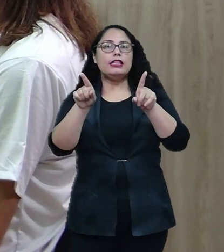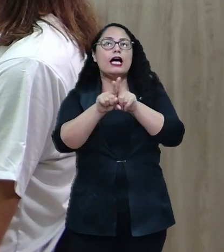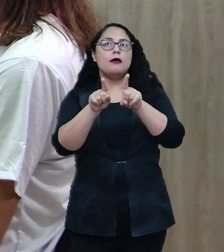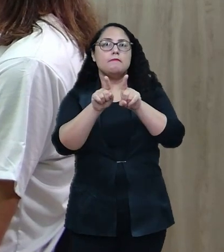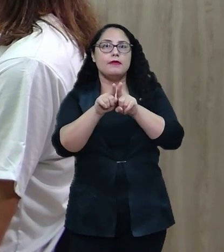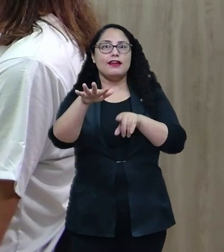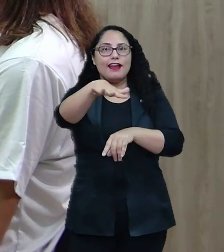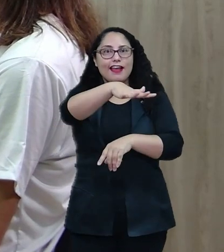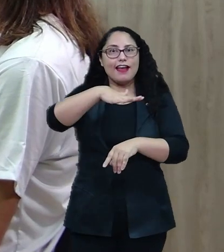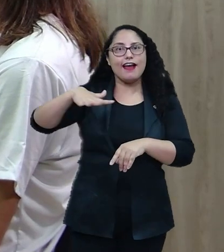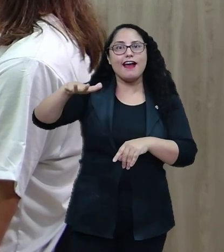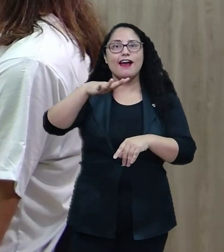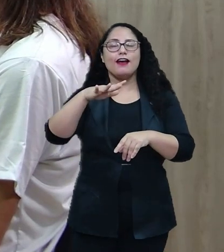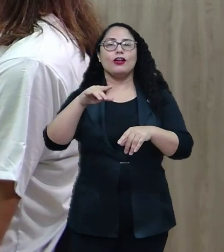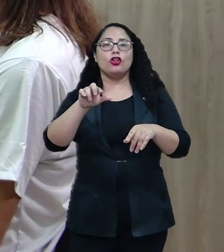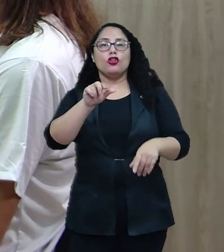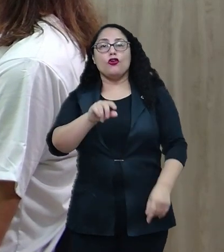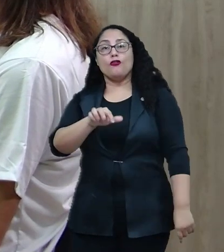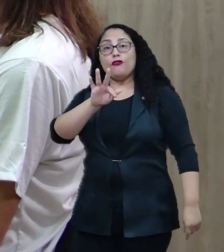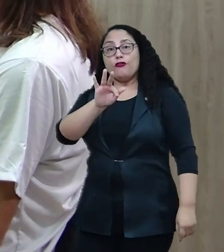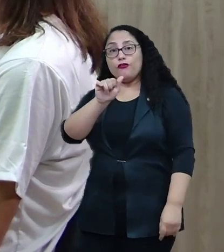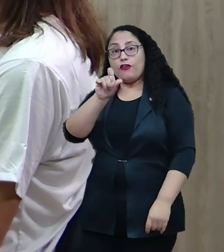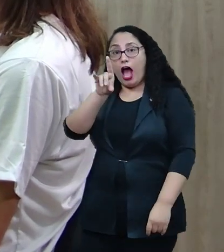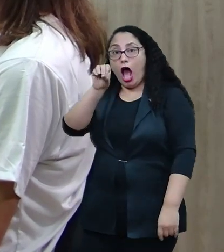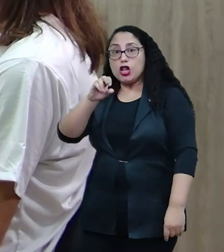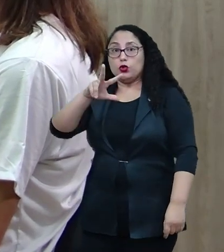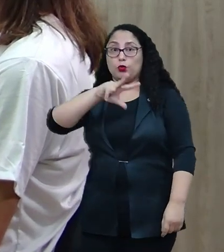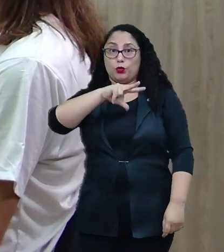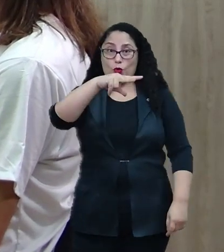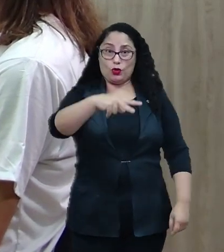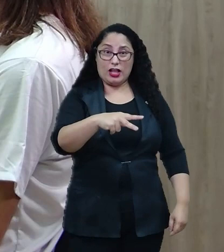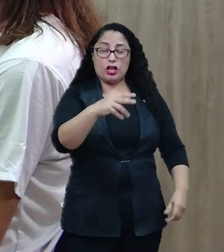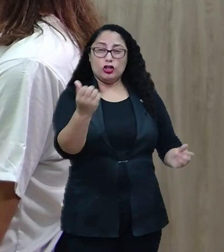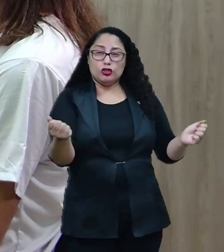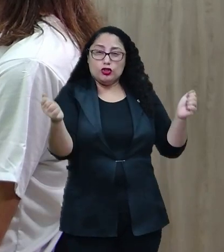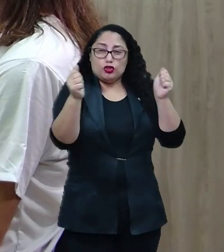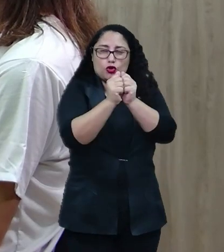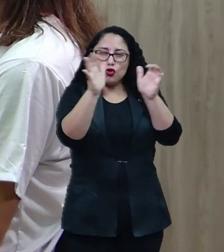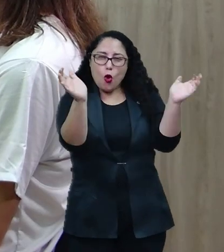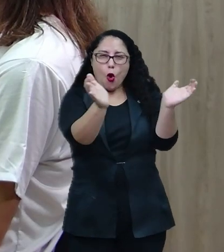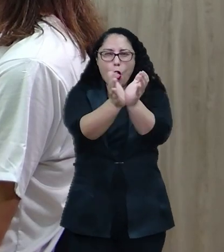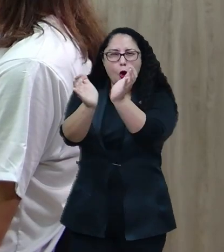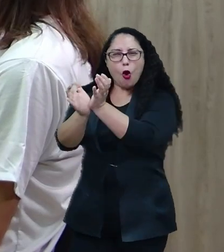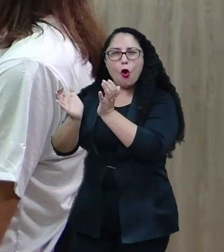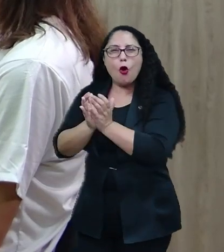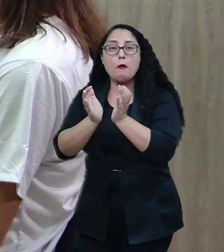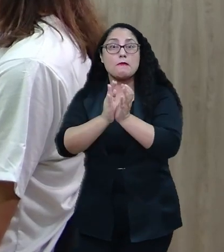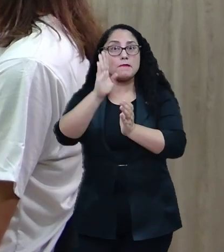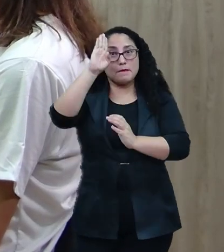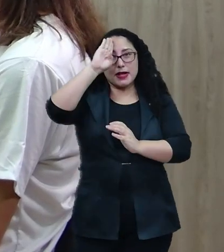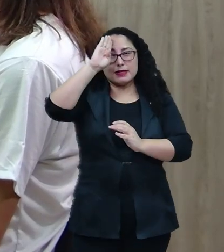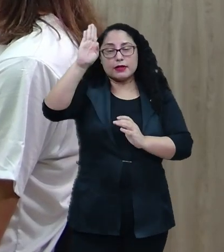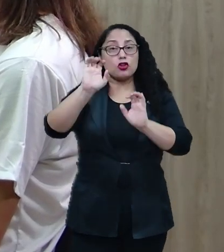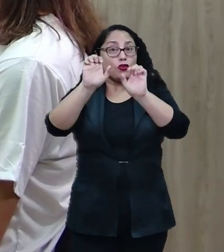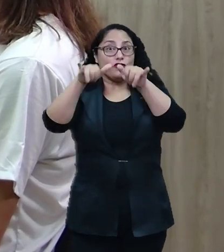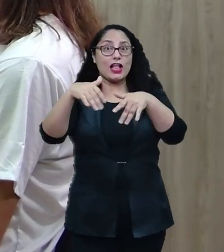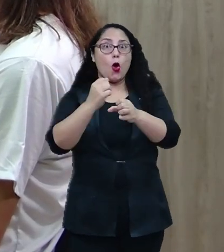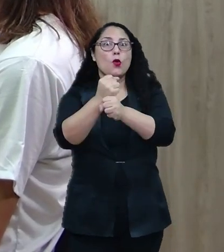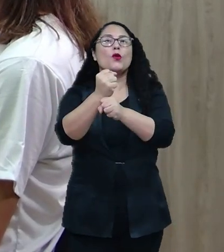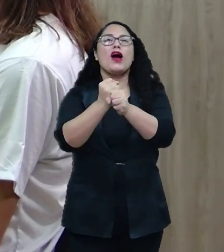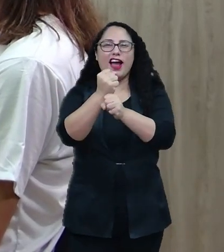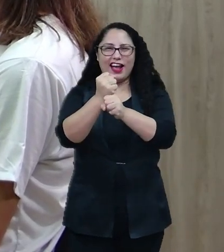do fado português, que é quando juntam aqueles grupos e tal, principalmente no final do